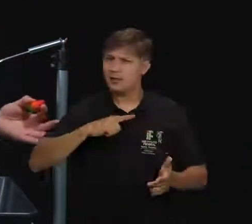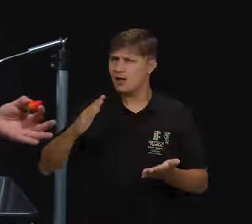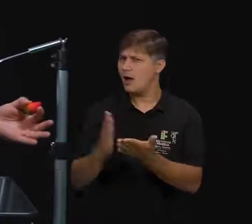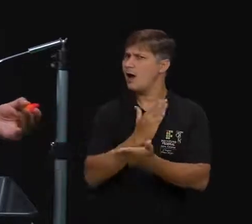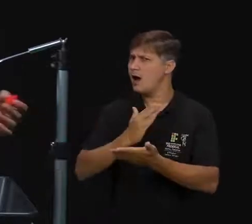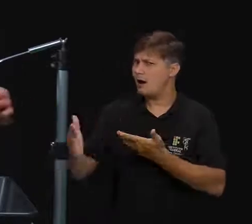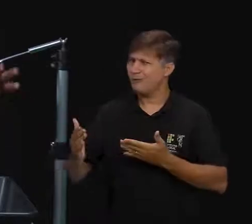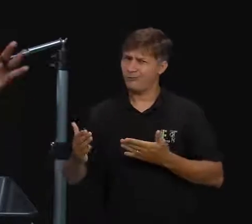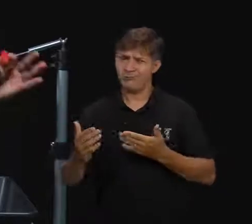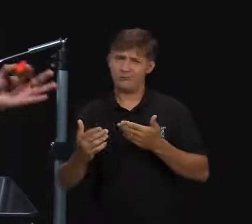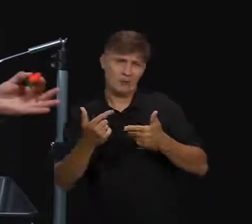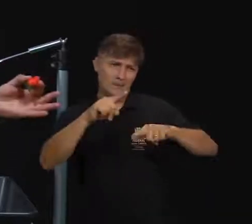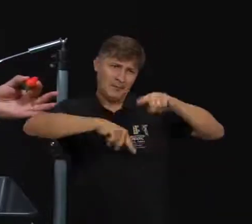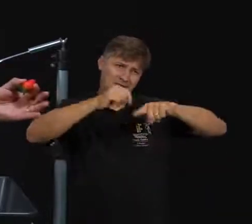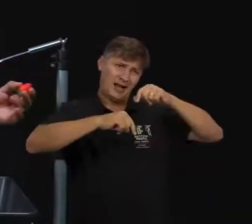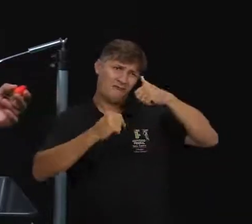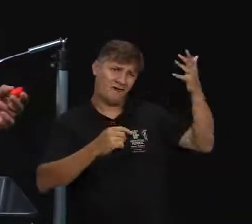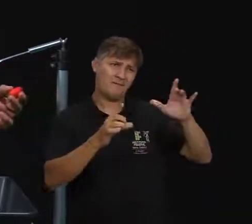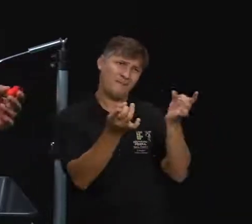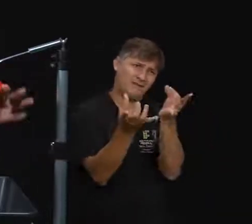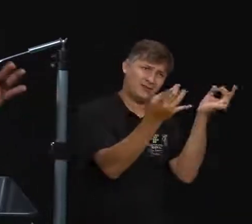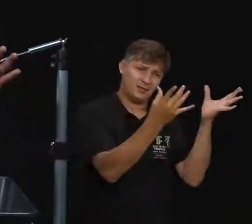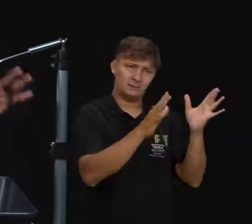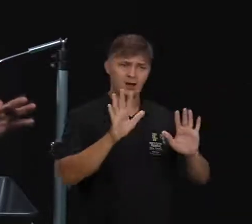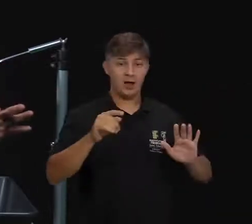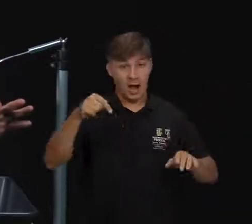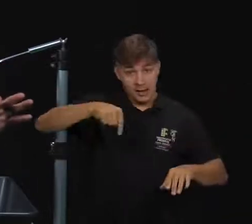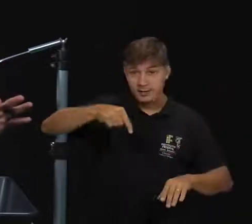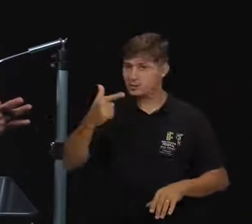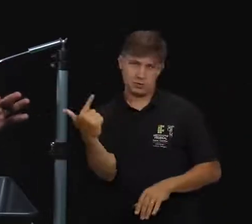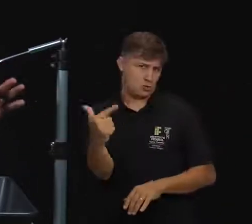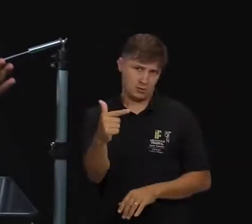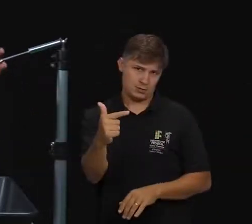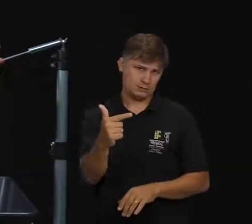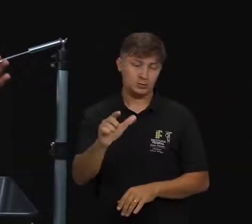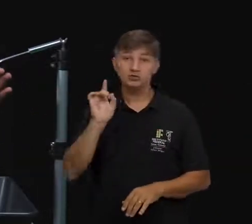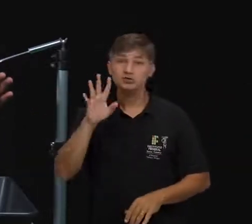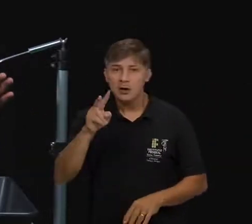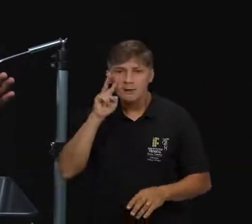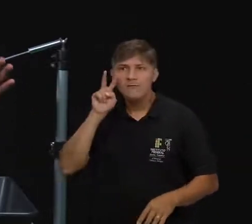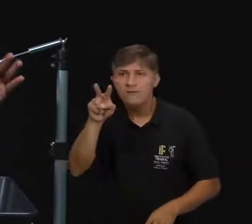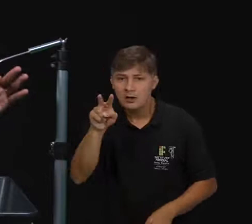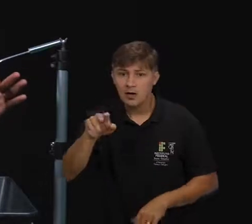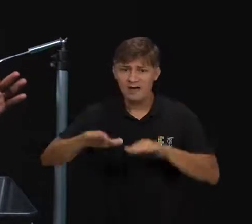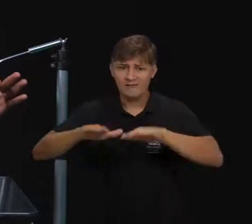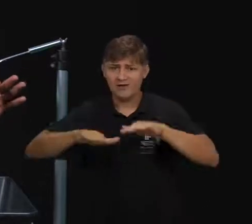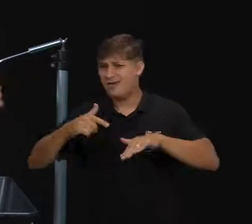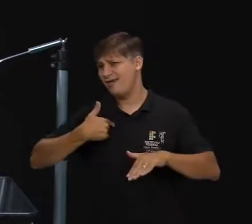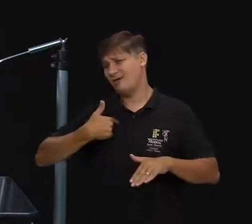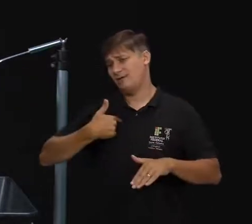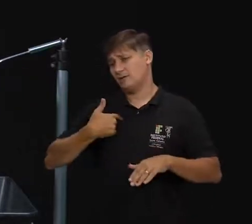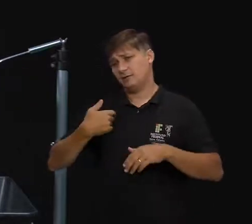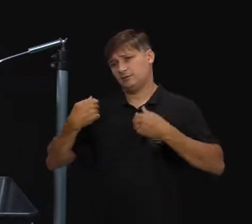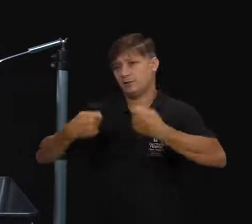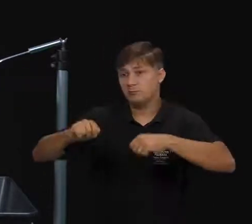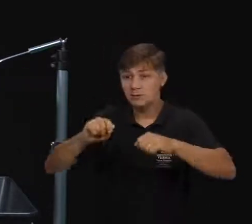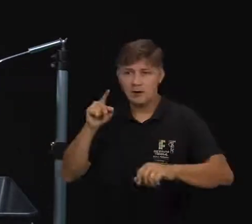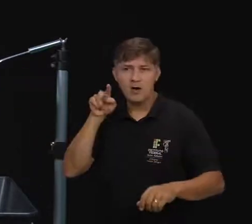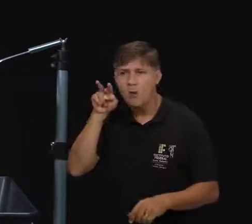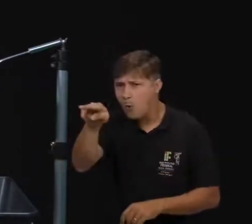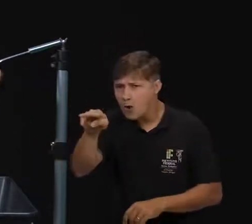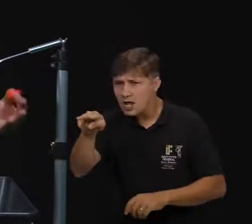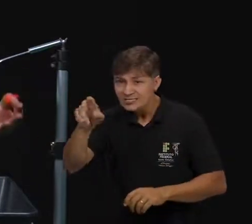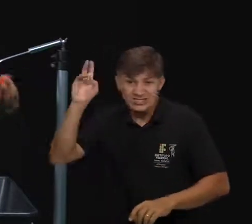alguns sensores, a gente não dispõe desses sensores, então a gente vai fazer assim, observando. Muitas vezes eu nem